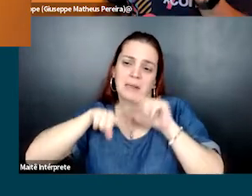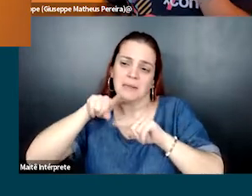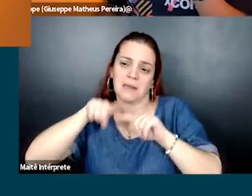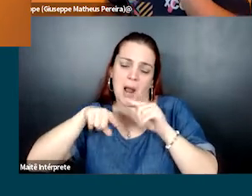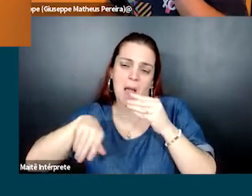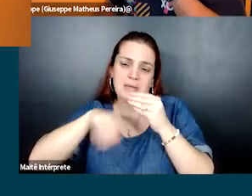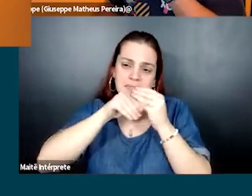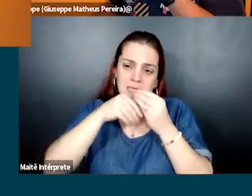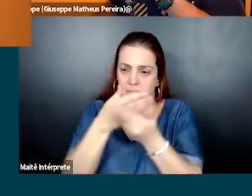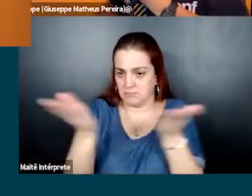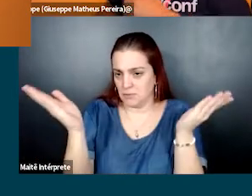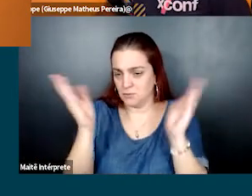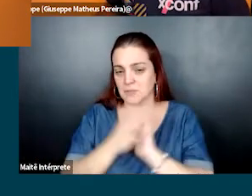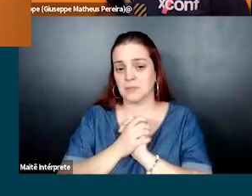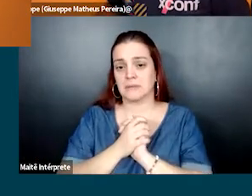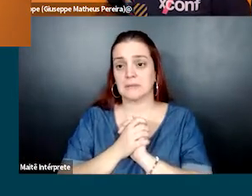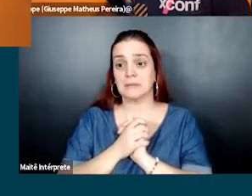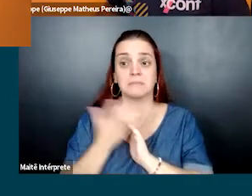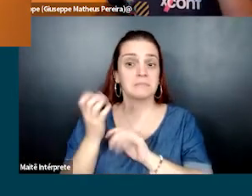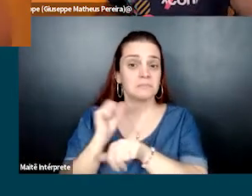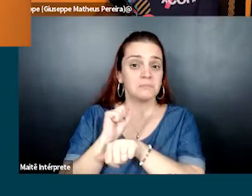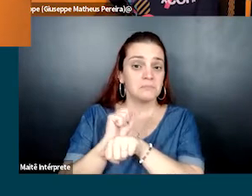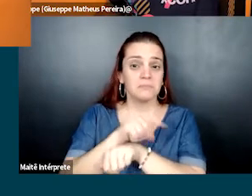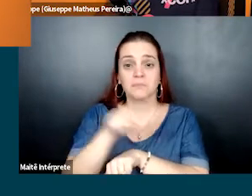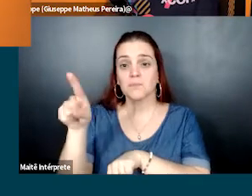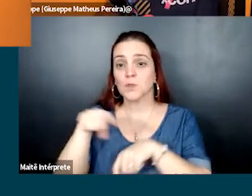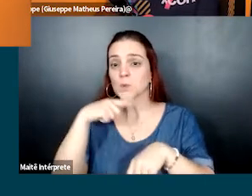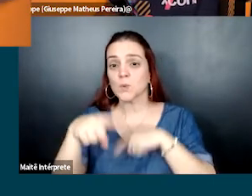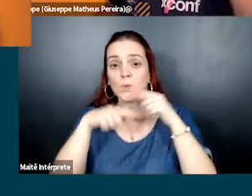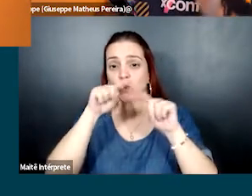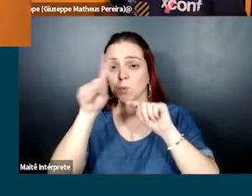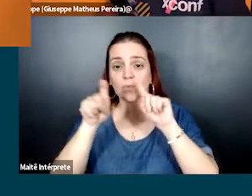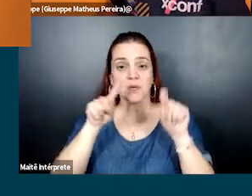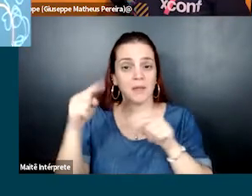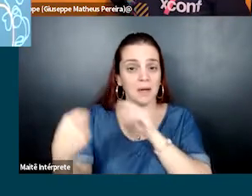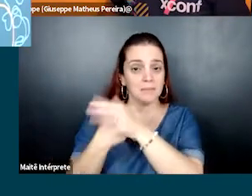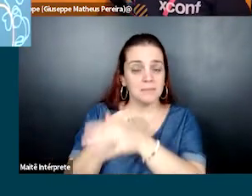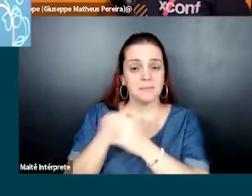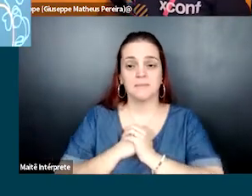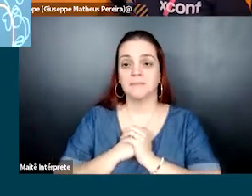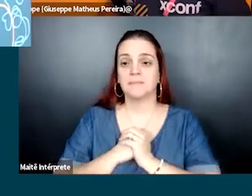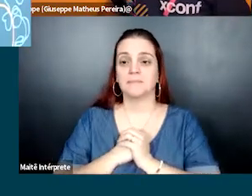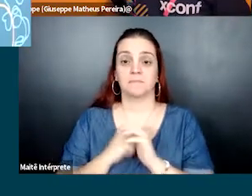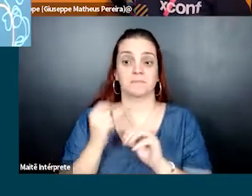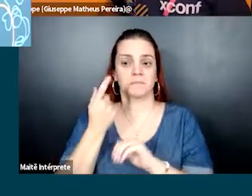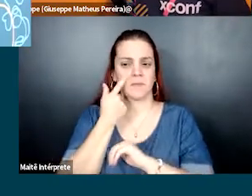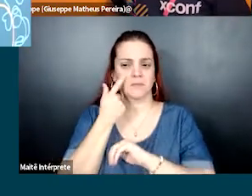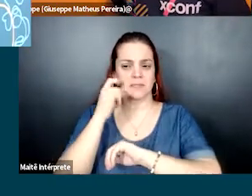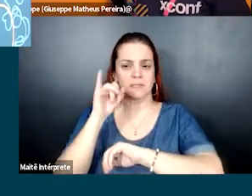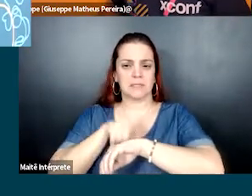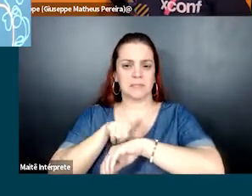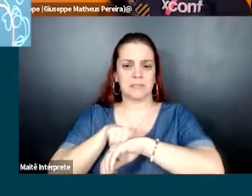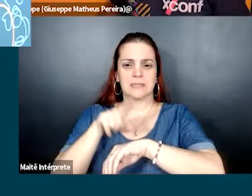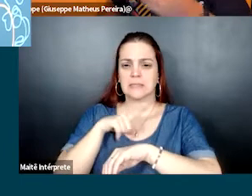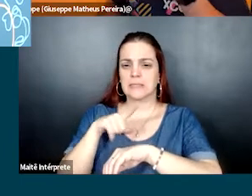Eu acho que era isso. Agora temos tempo para as dúvidas, né? Isso. Vamos ver se a gente consegue